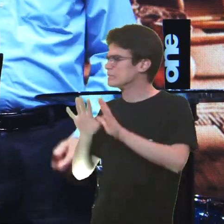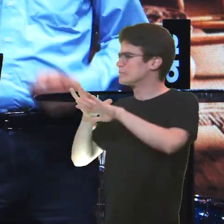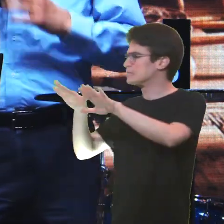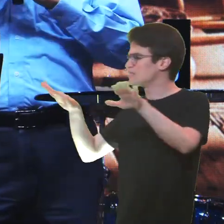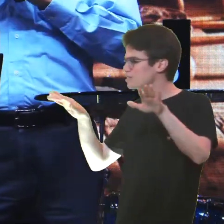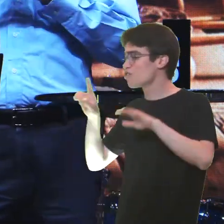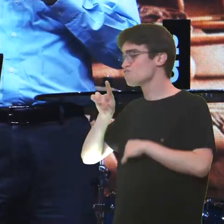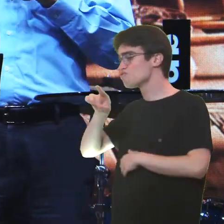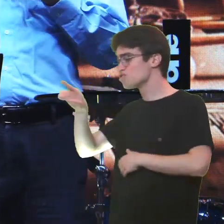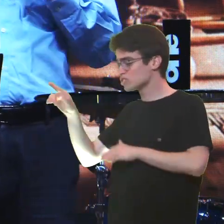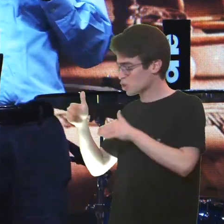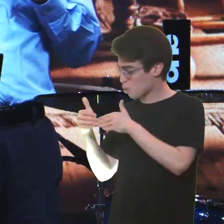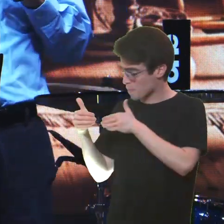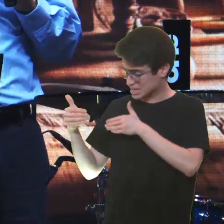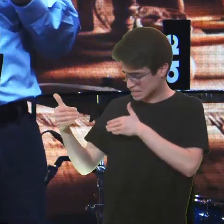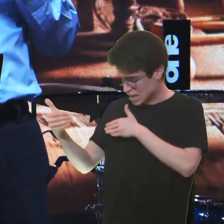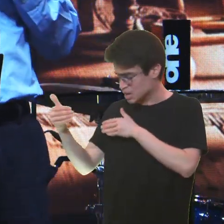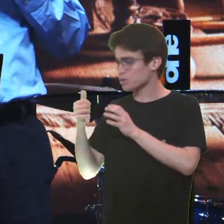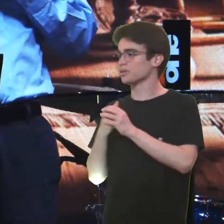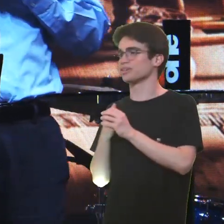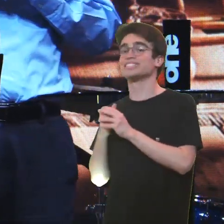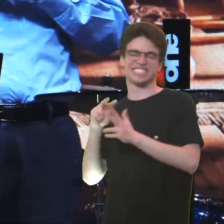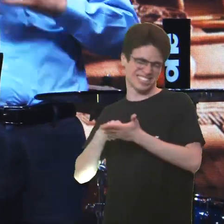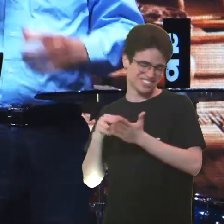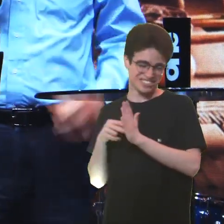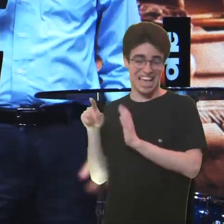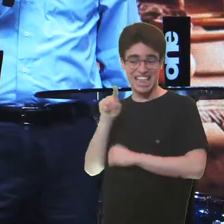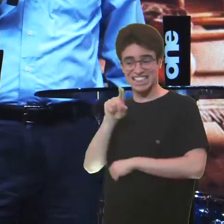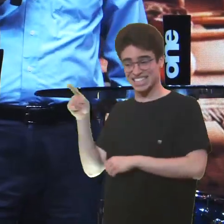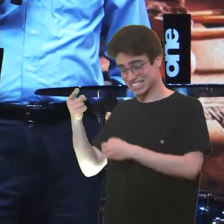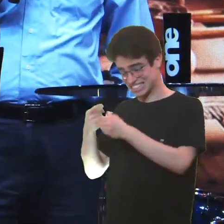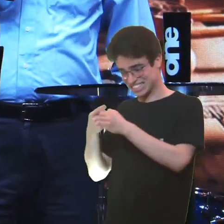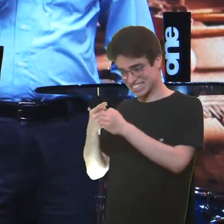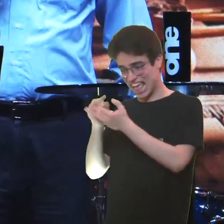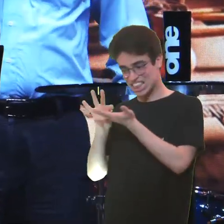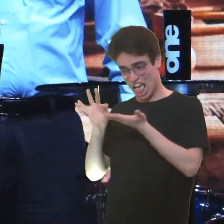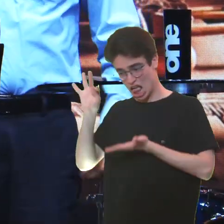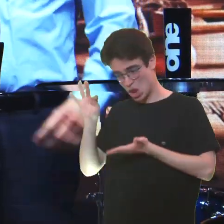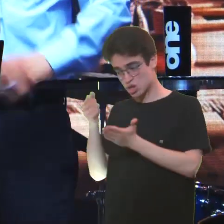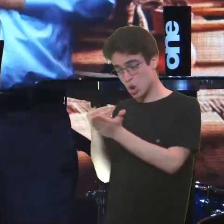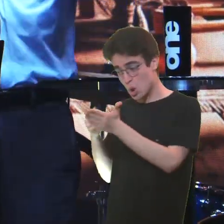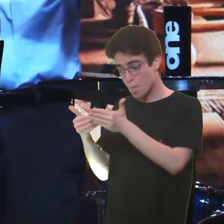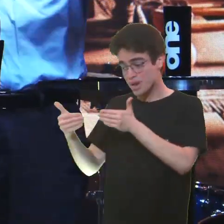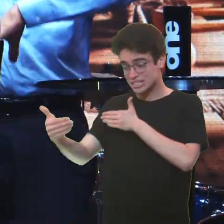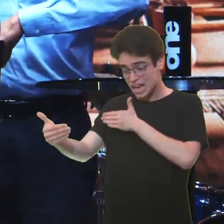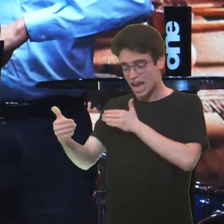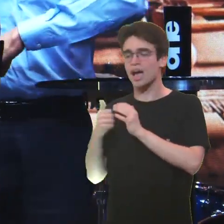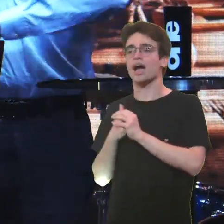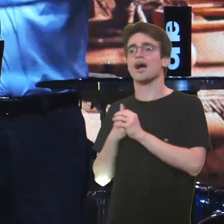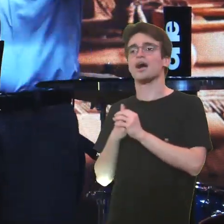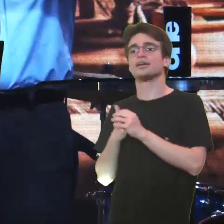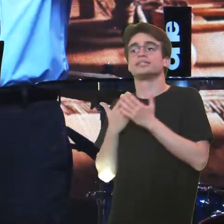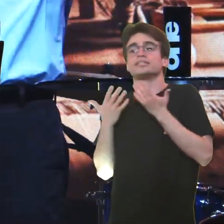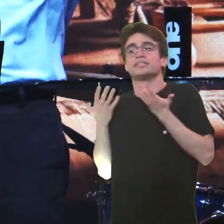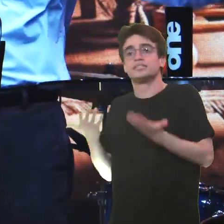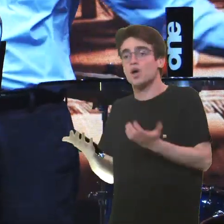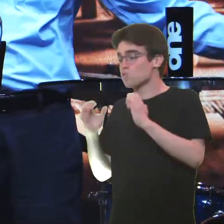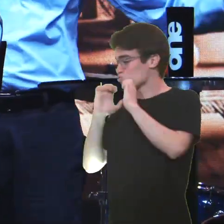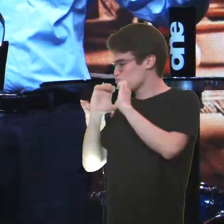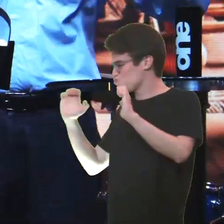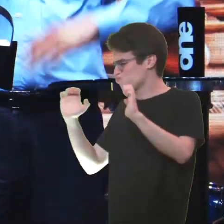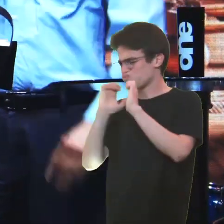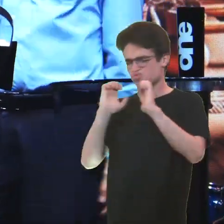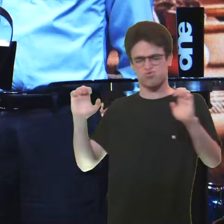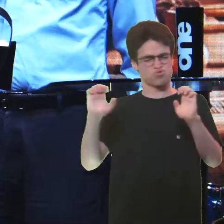partindo de vocês, es decir, de la ciudad de ou seja, da Tesalónica, cidade de Tessalônica, El evangelio se ha dado a conocer en toda